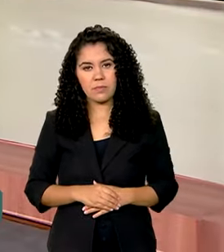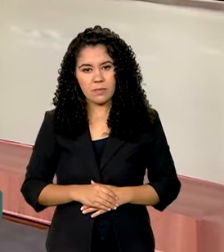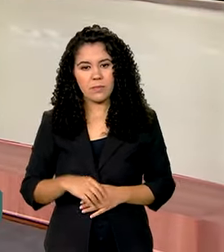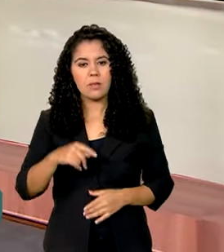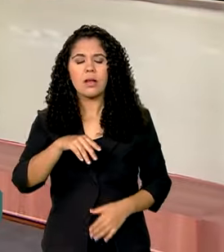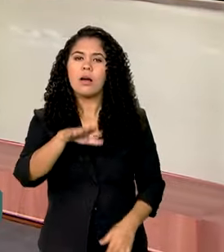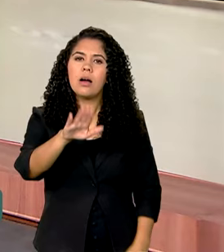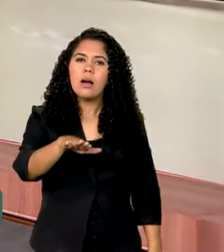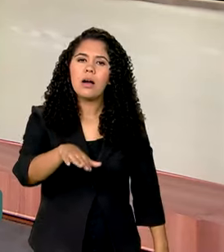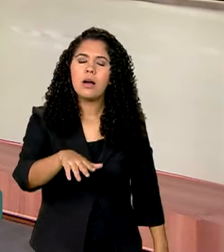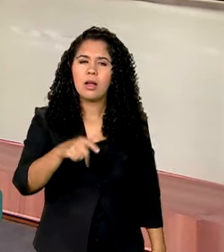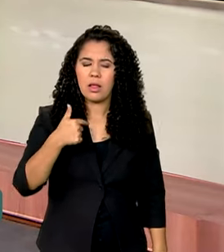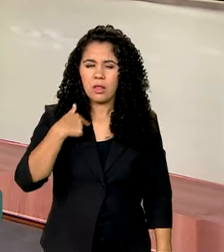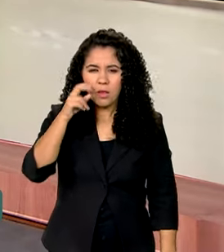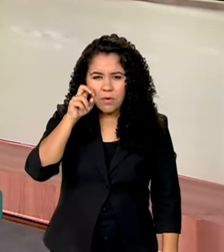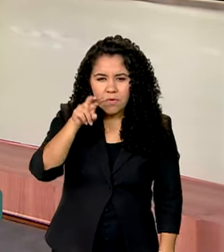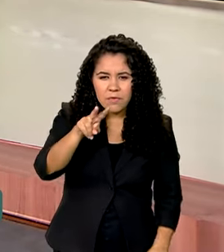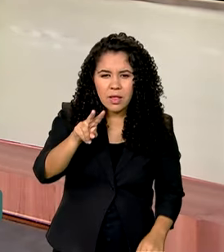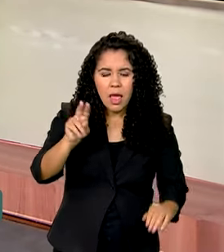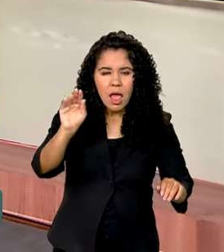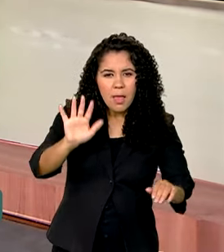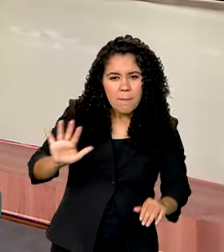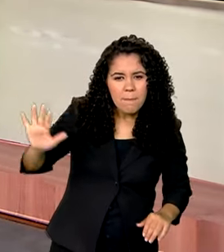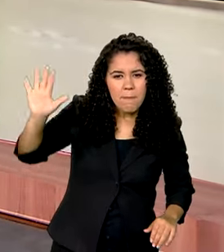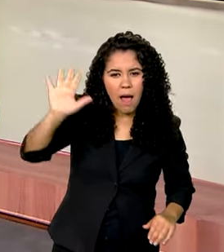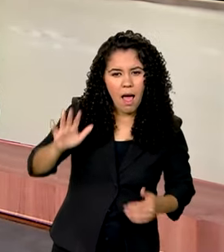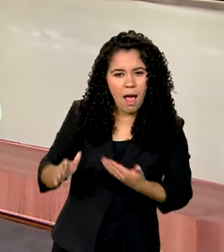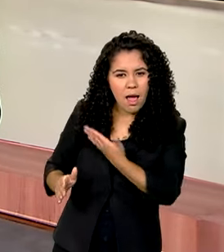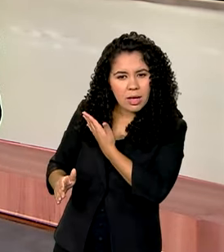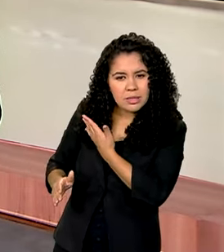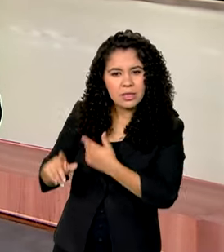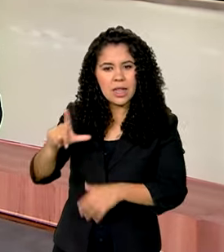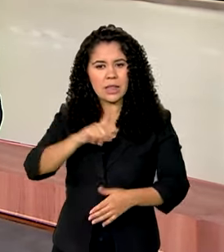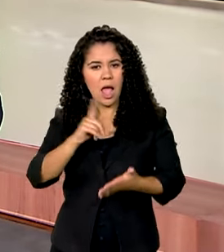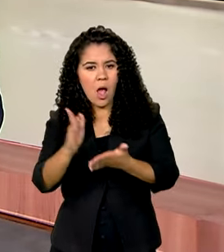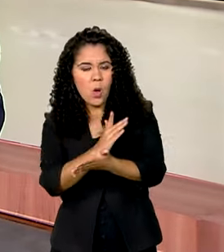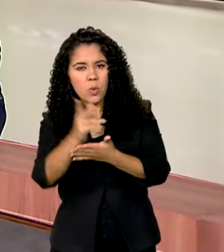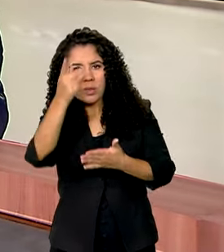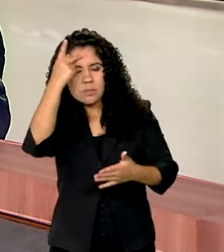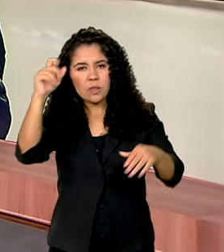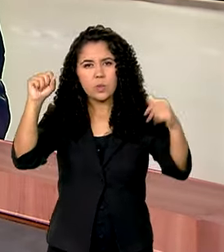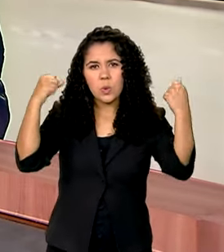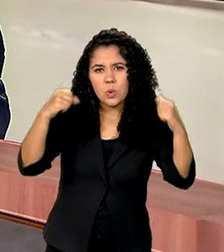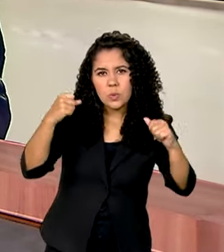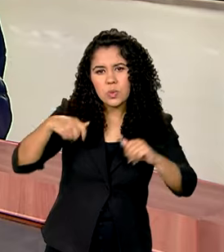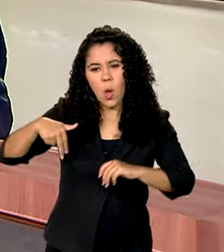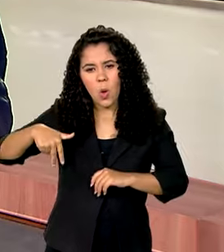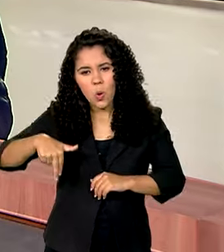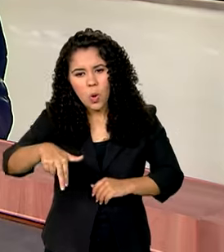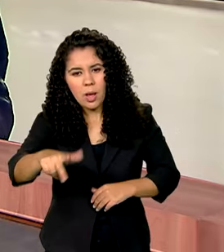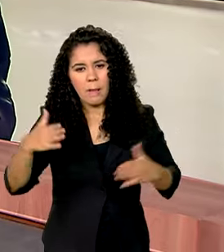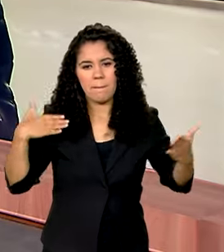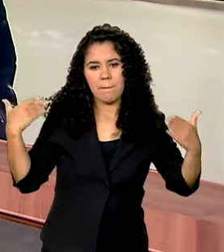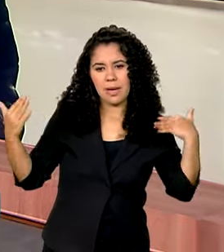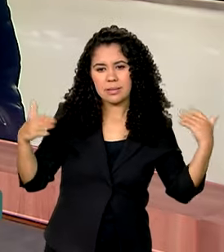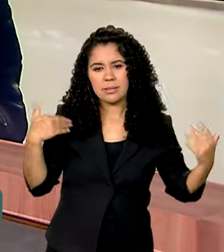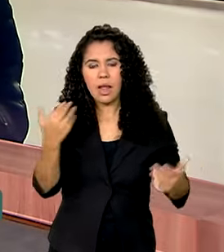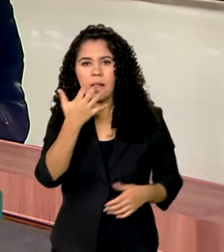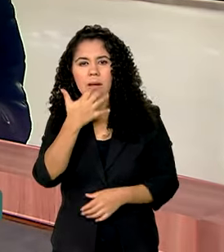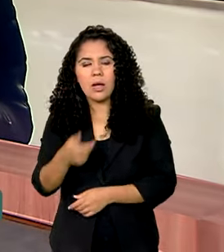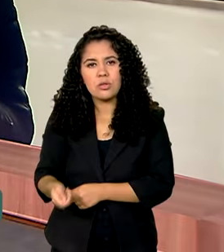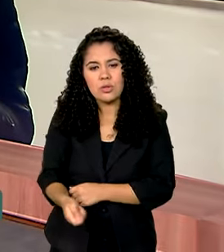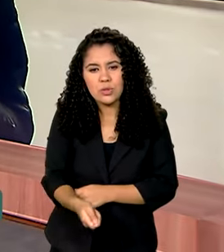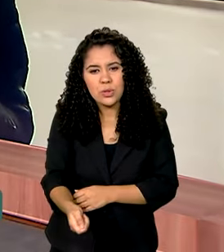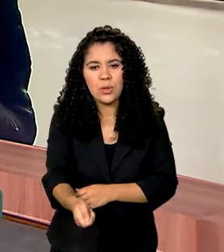Luana, eu estou vendo você daí, as imagens, eu vejo já a gente fazendo exercício, passeando com o cachorro. Aos poucos a rotina está voltando,